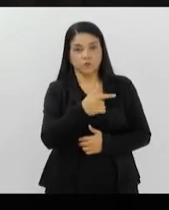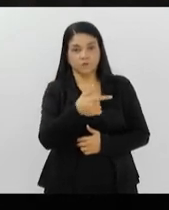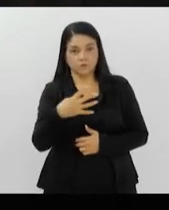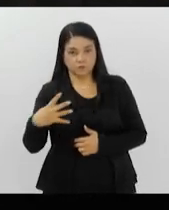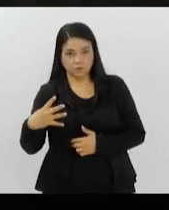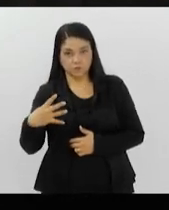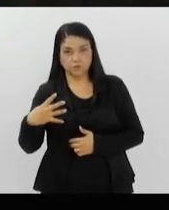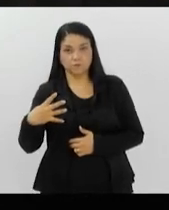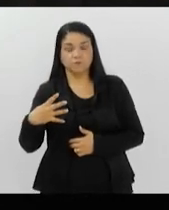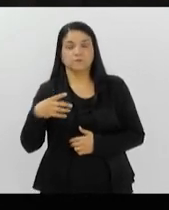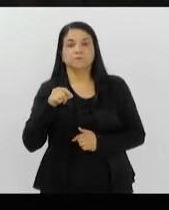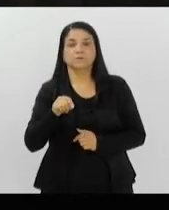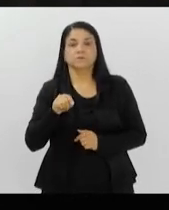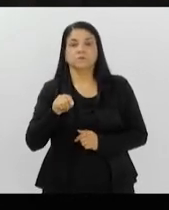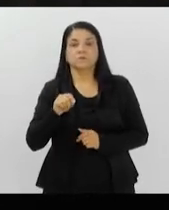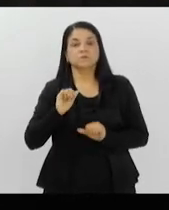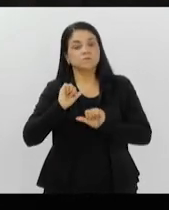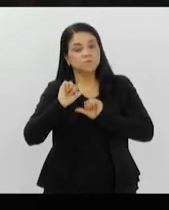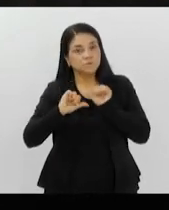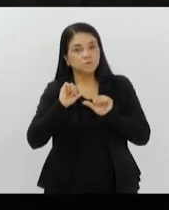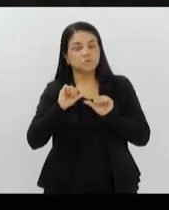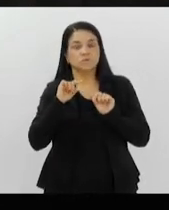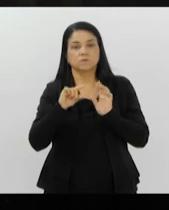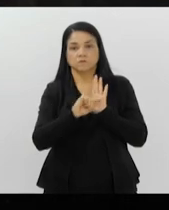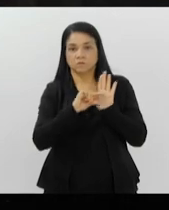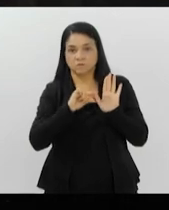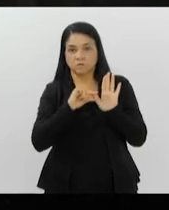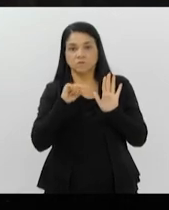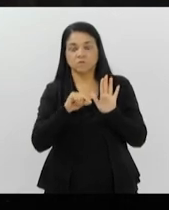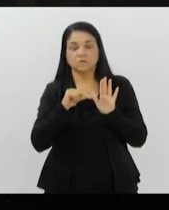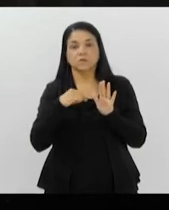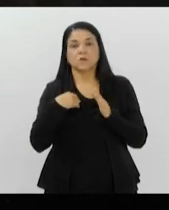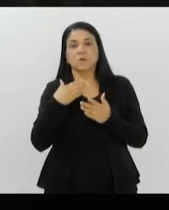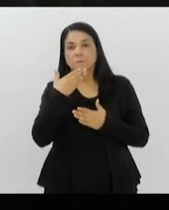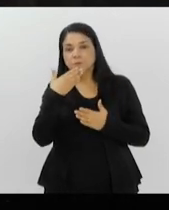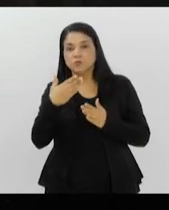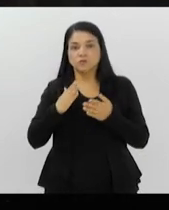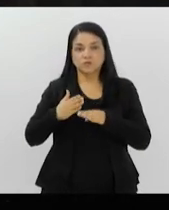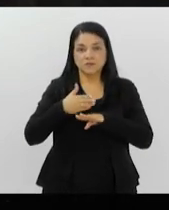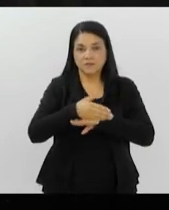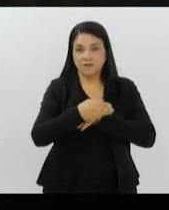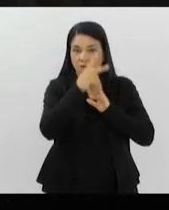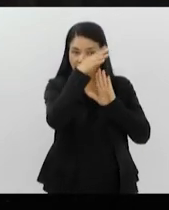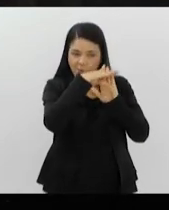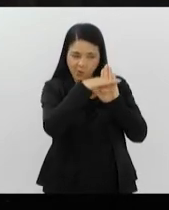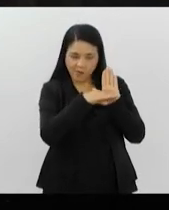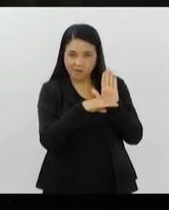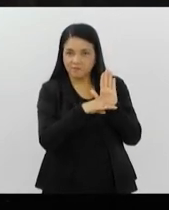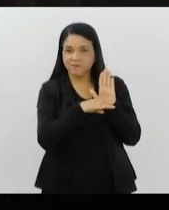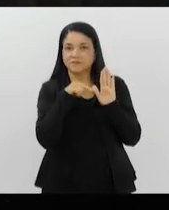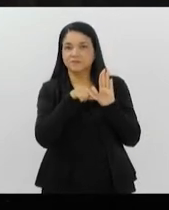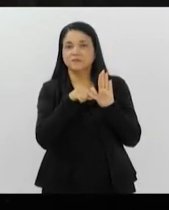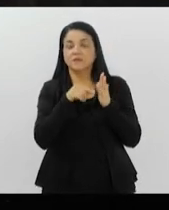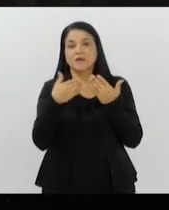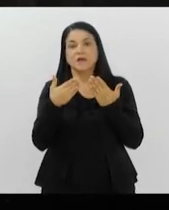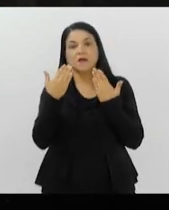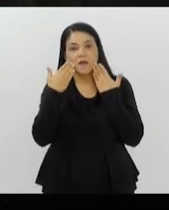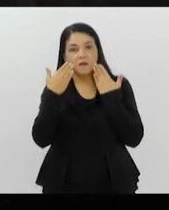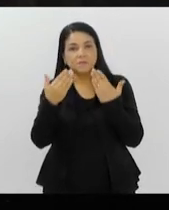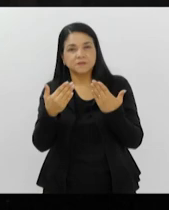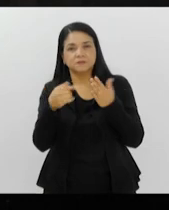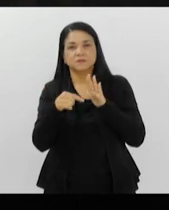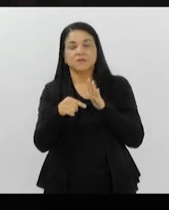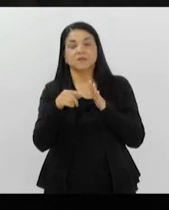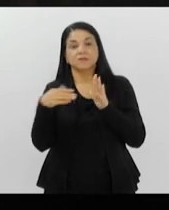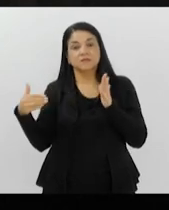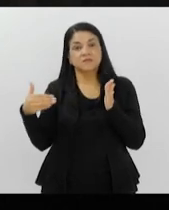que o pedido de ingresso ao programa possa ser apresentado até